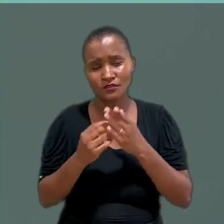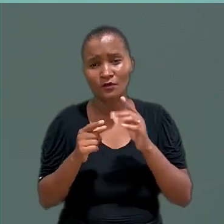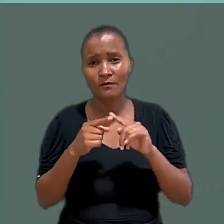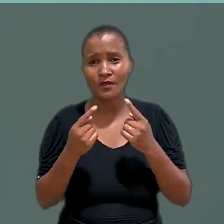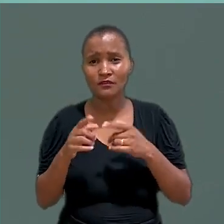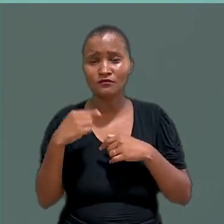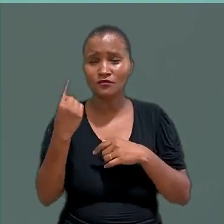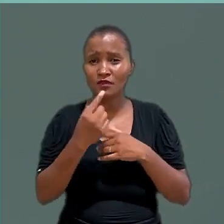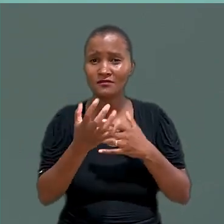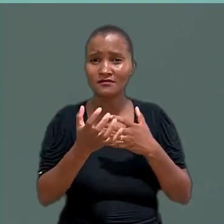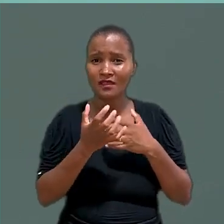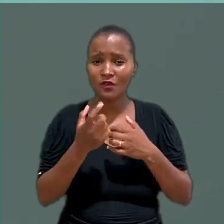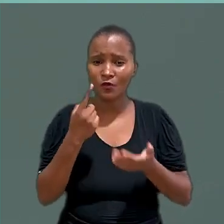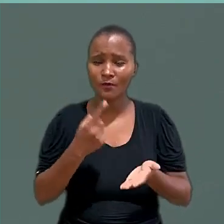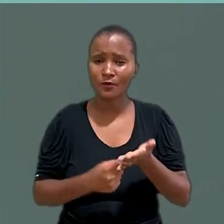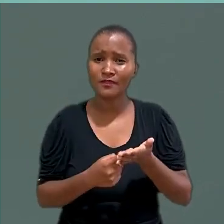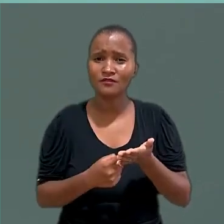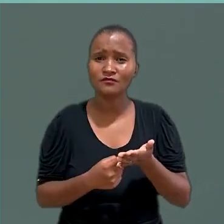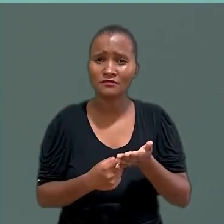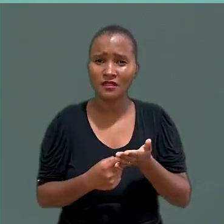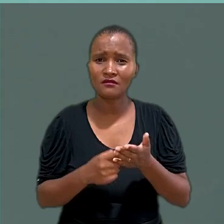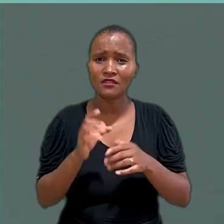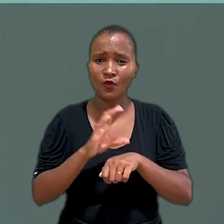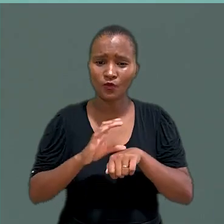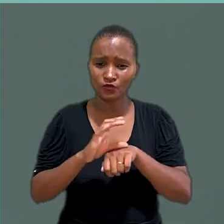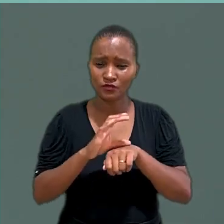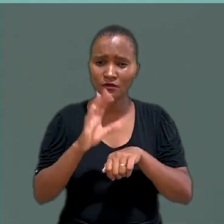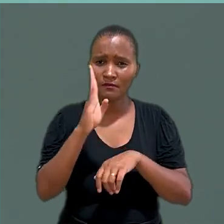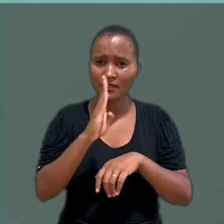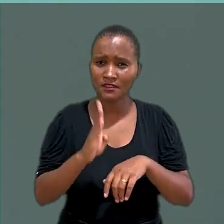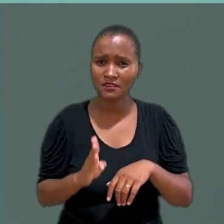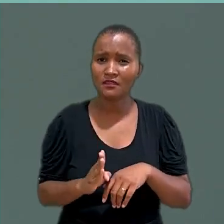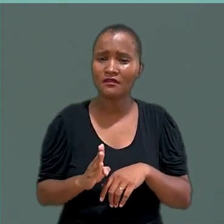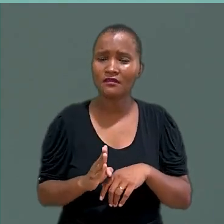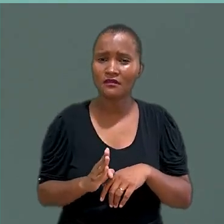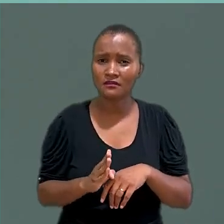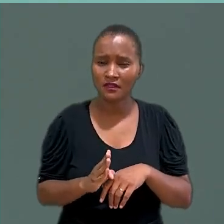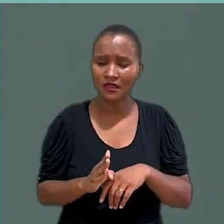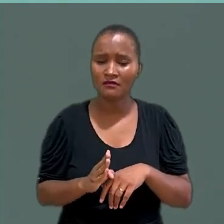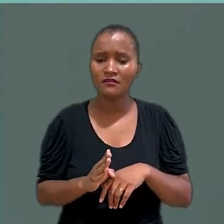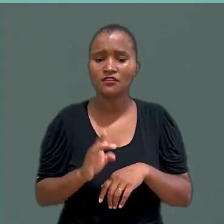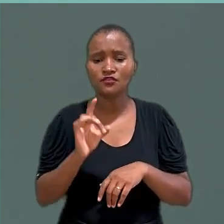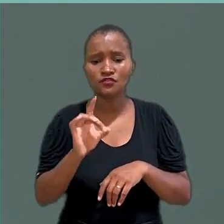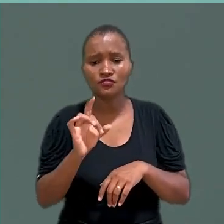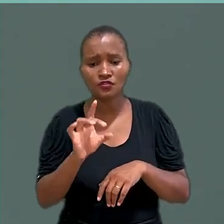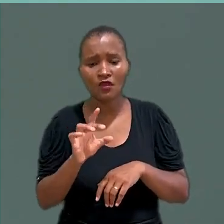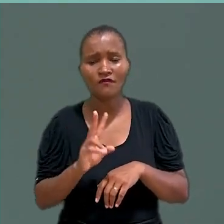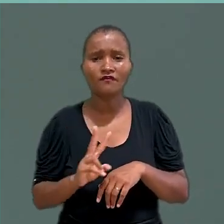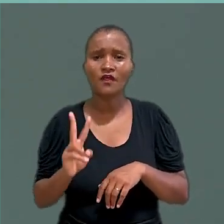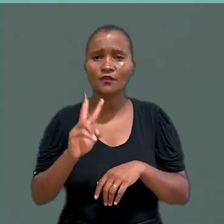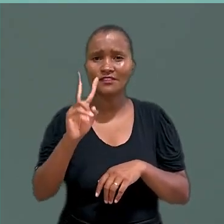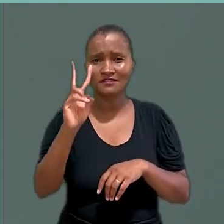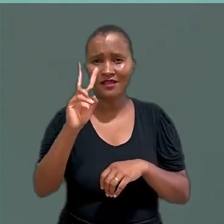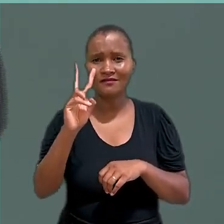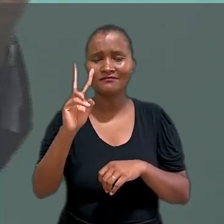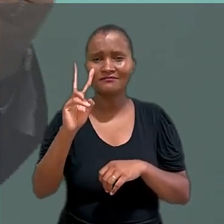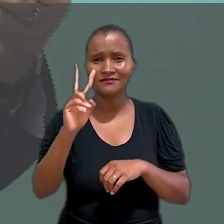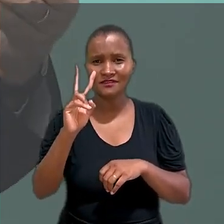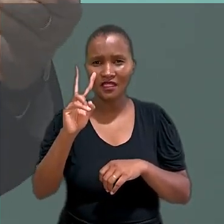nós queremos deixar claro o compromisso da Constituição brasileira, é o compromisso de só valorizar